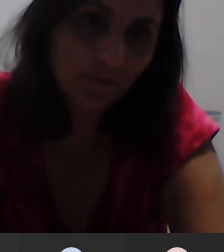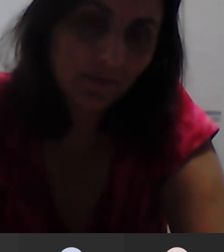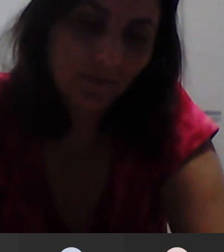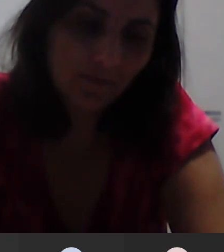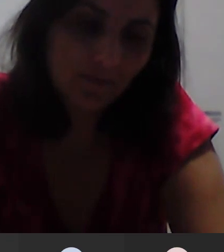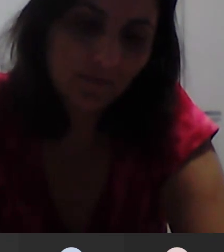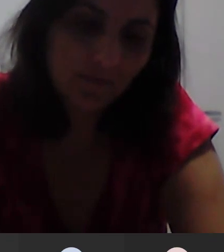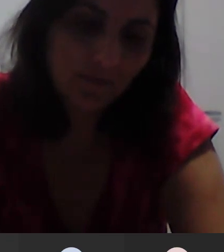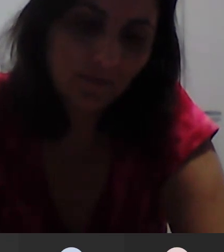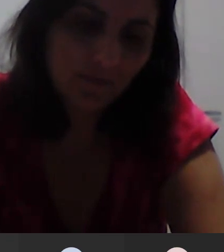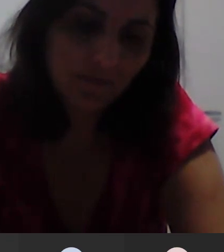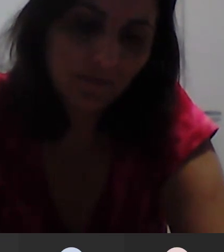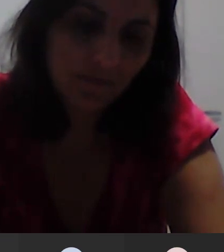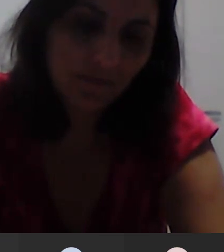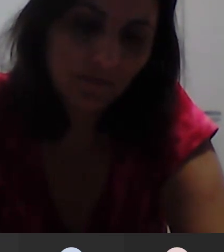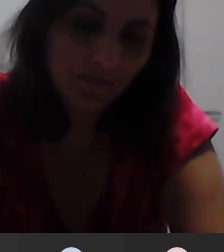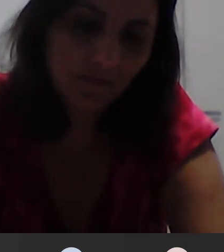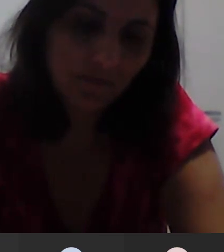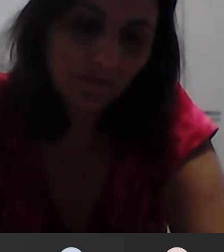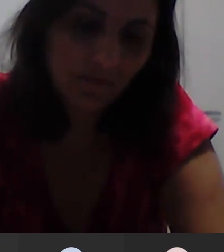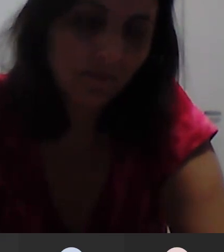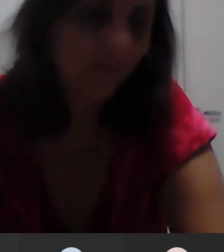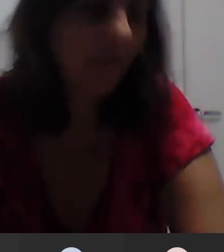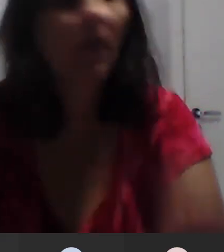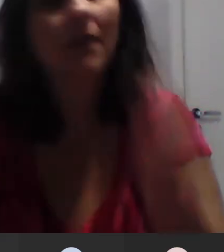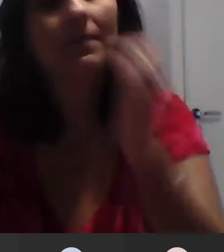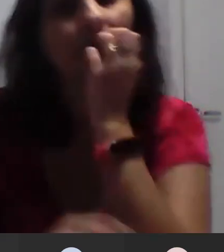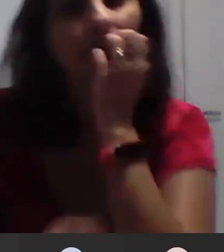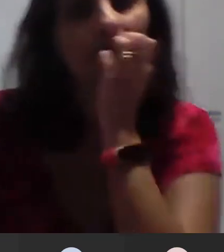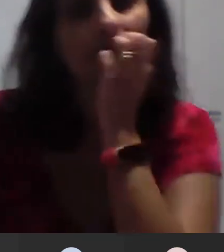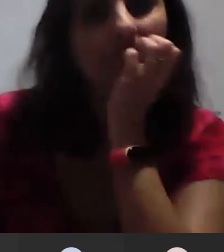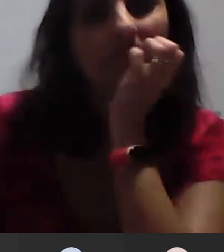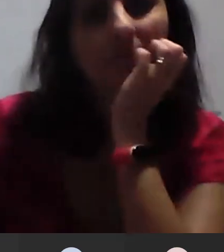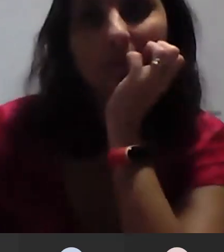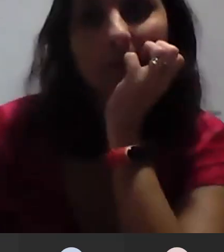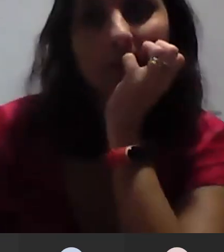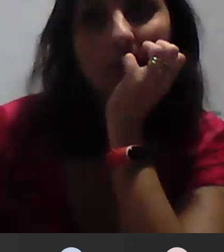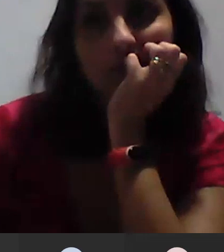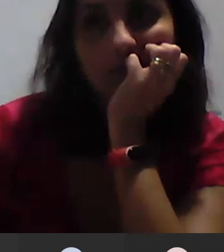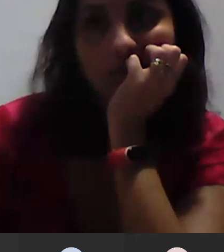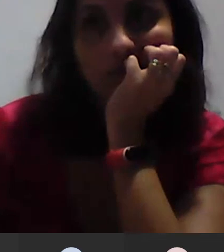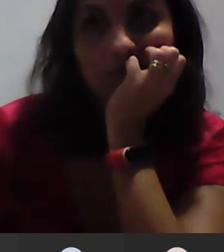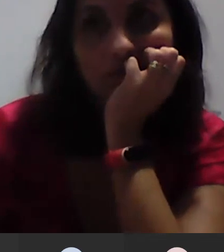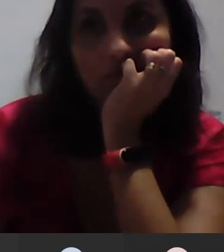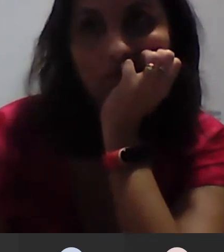mais uma formação de qualidade, com certeza. Não tenho dúvidas disso.